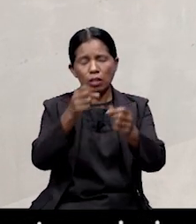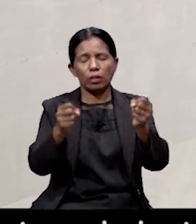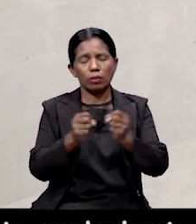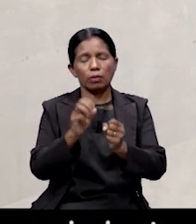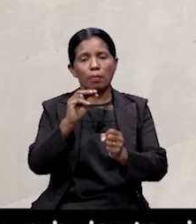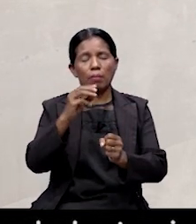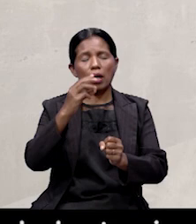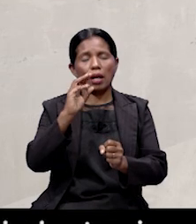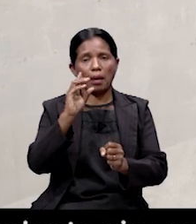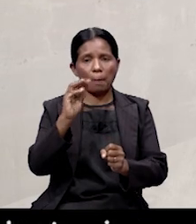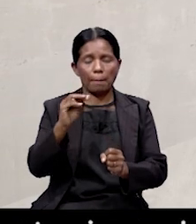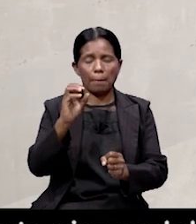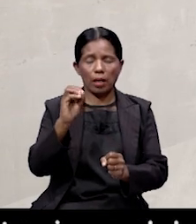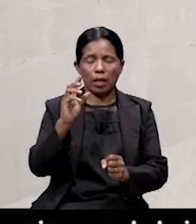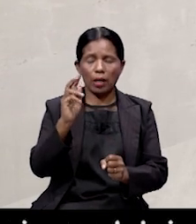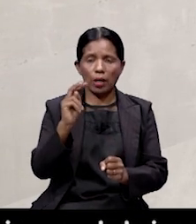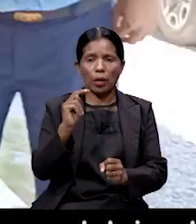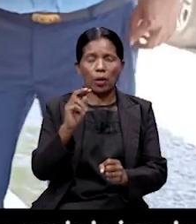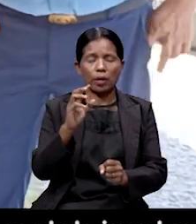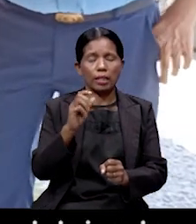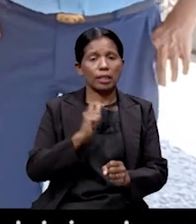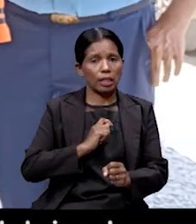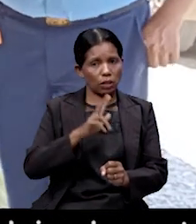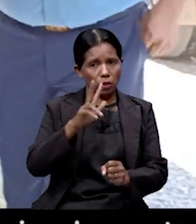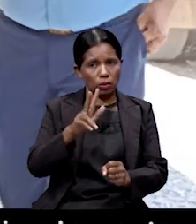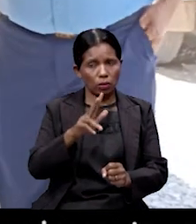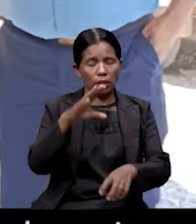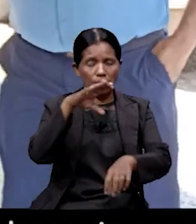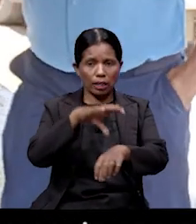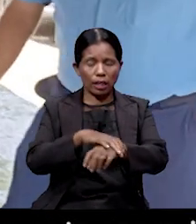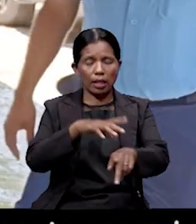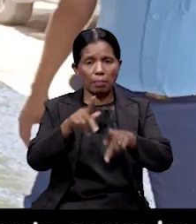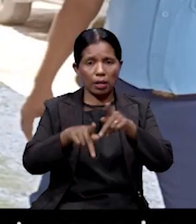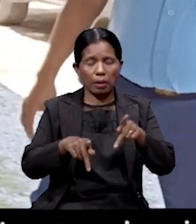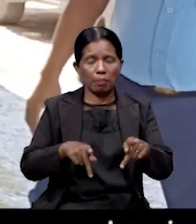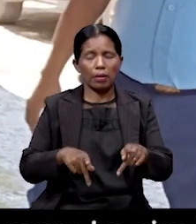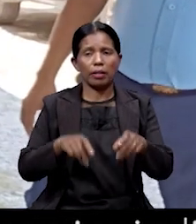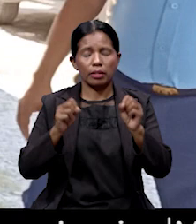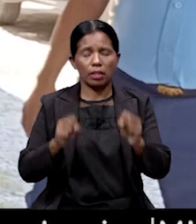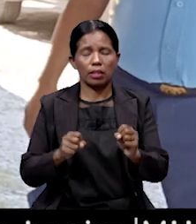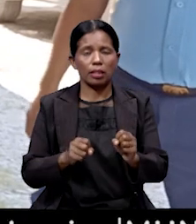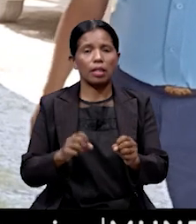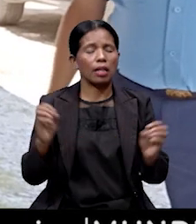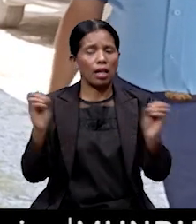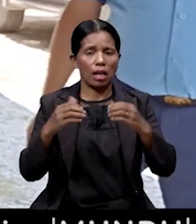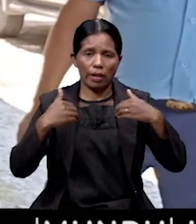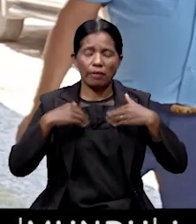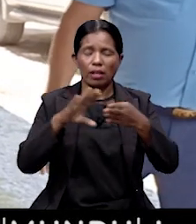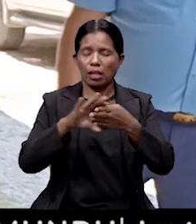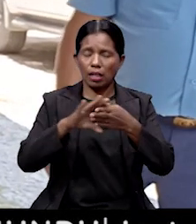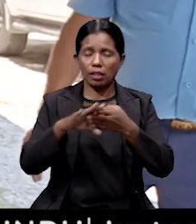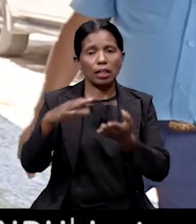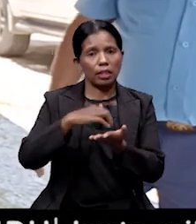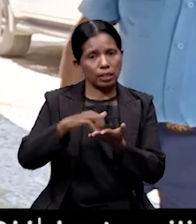Terra Santa, arebete em Tolu Tachetolu, onde deteta jogo bola guling nebela iha carta licença. Iha operação ne equipe